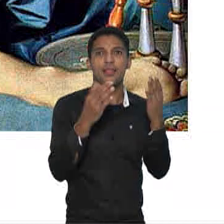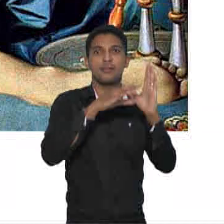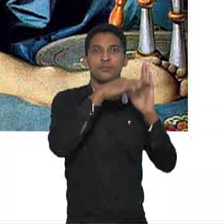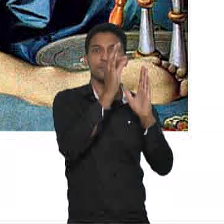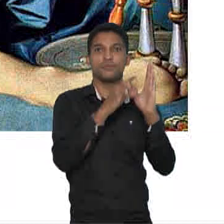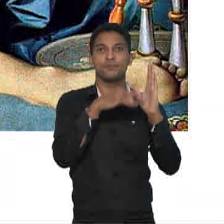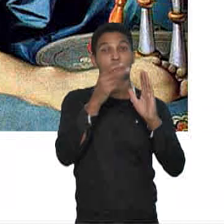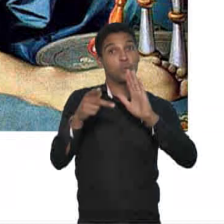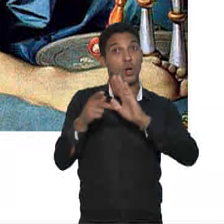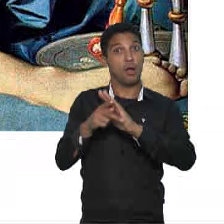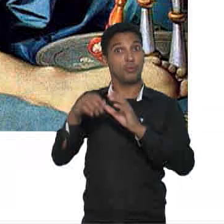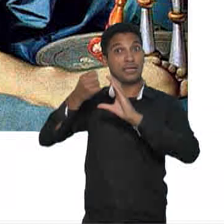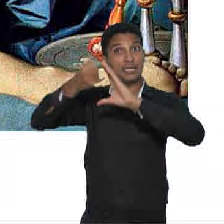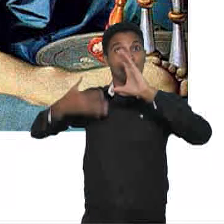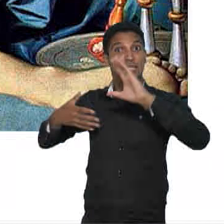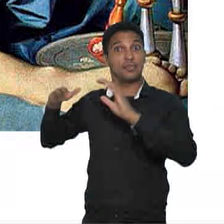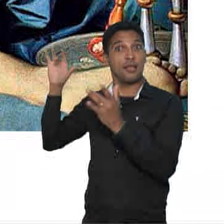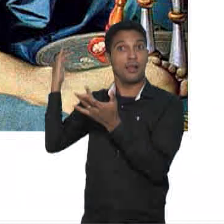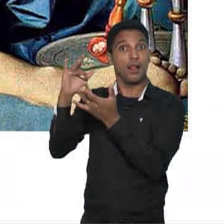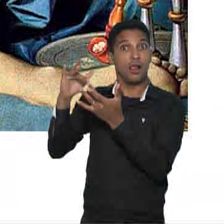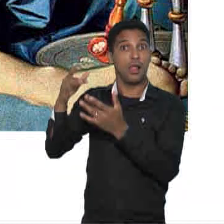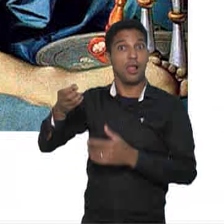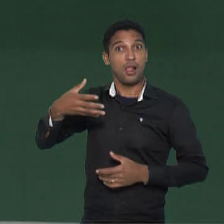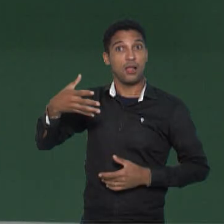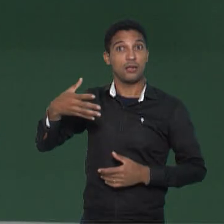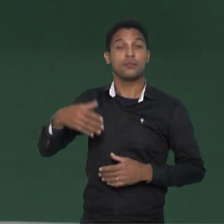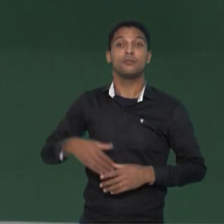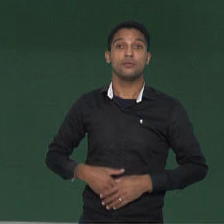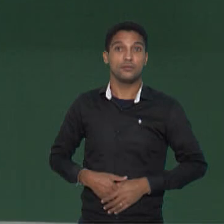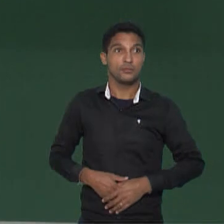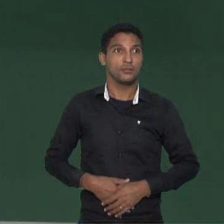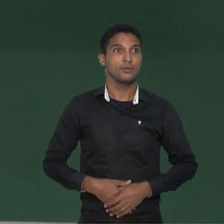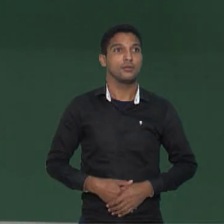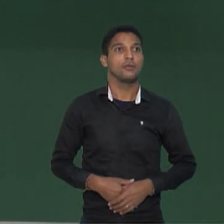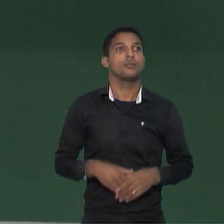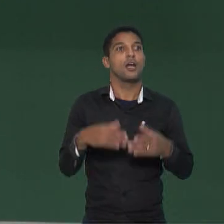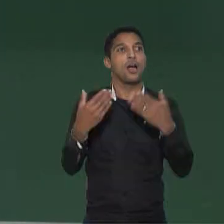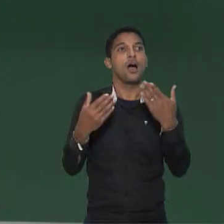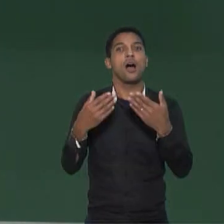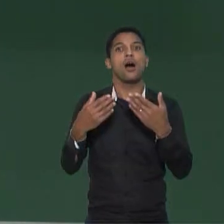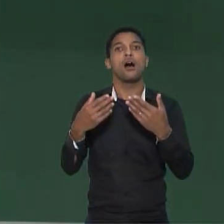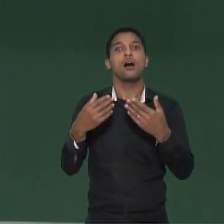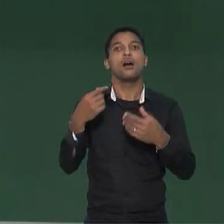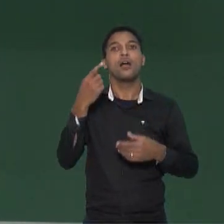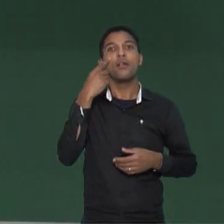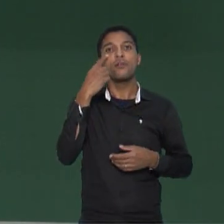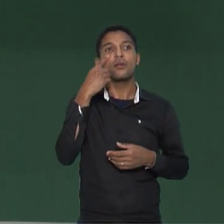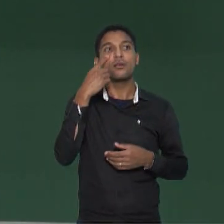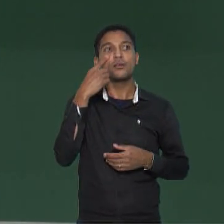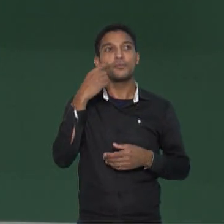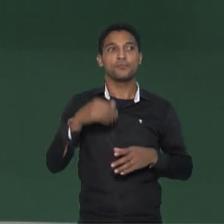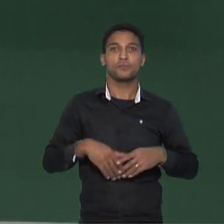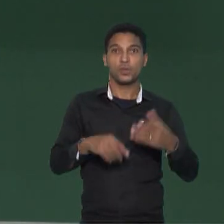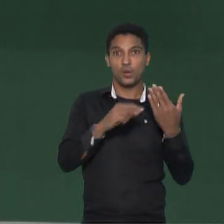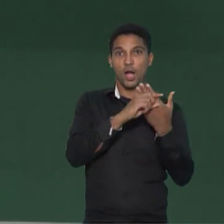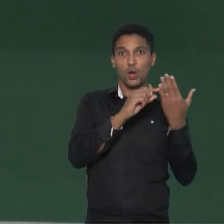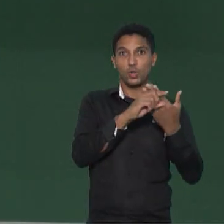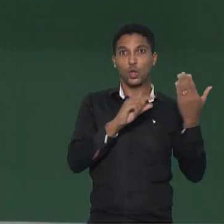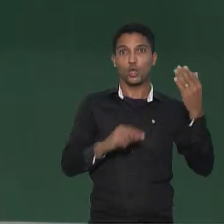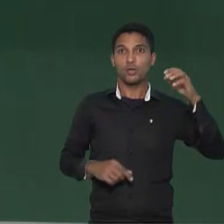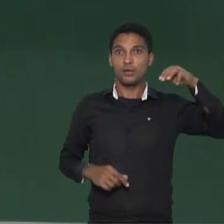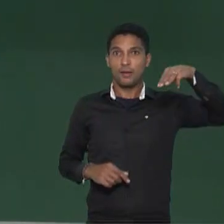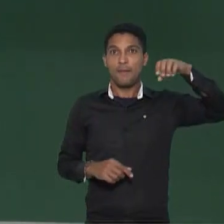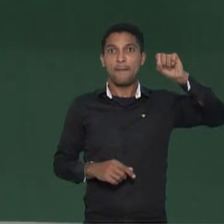Aqui, tá? A ideia também que aí eles tiravam um pouquinho, o Michelangelo ele gostava muito de se colocar